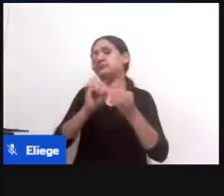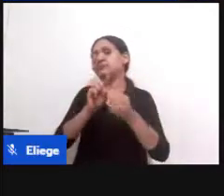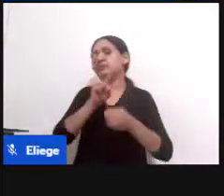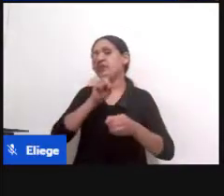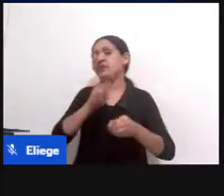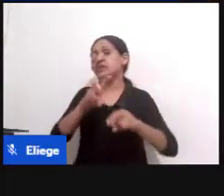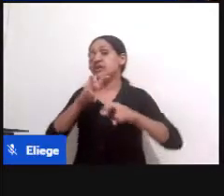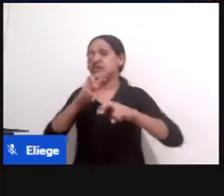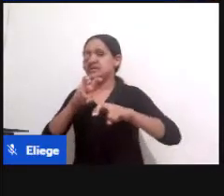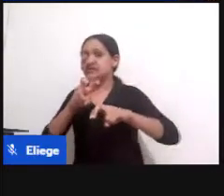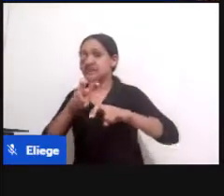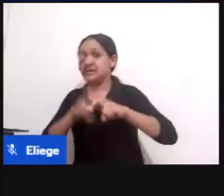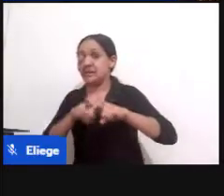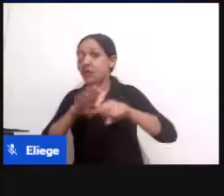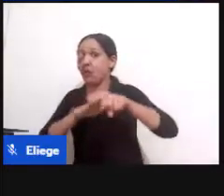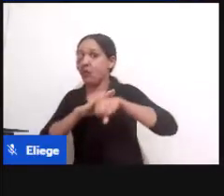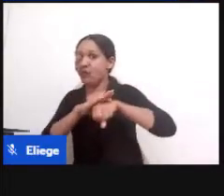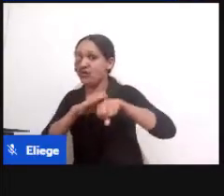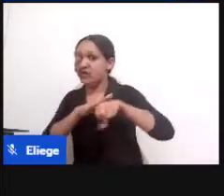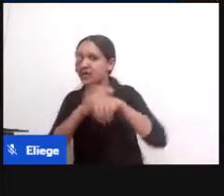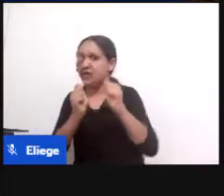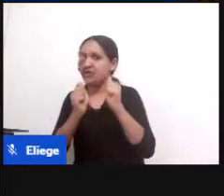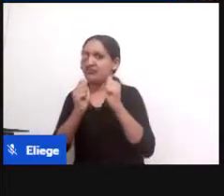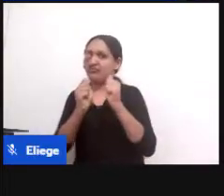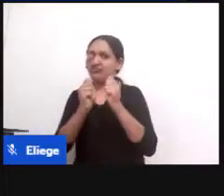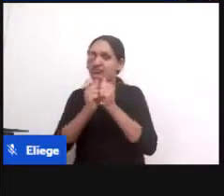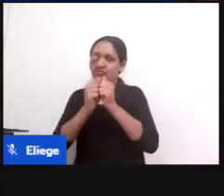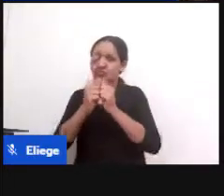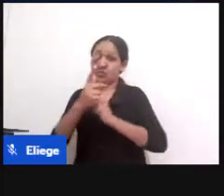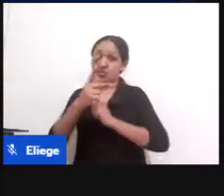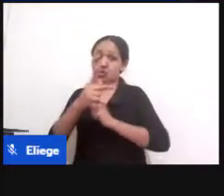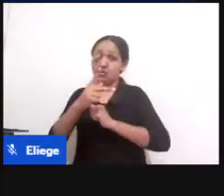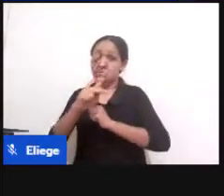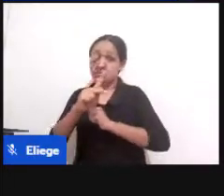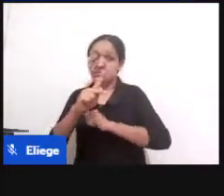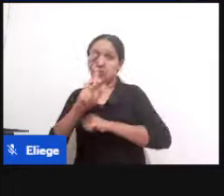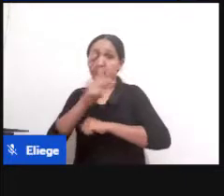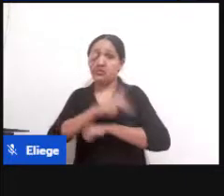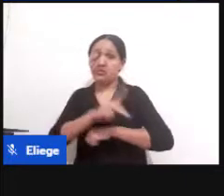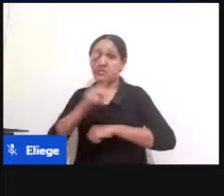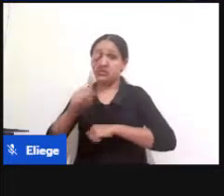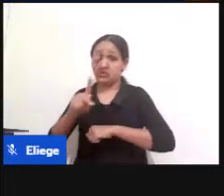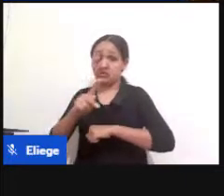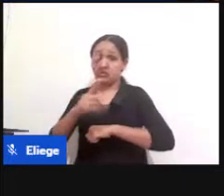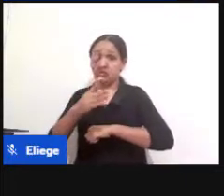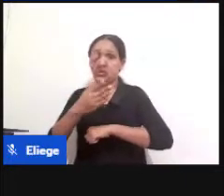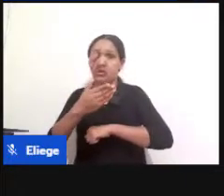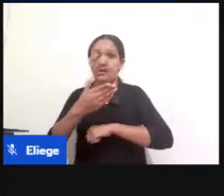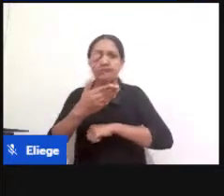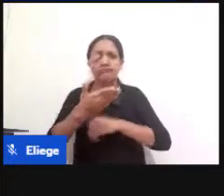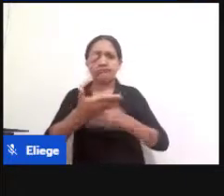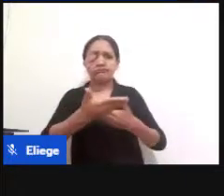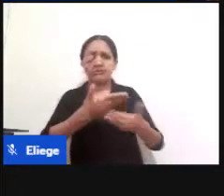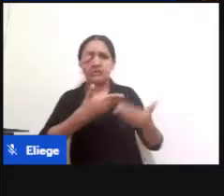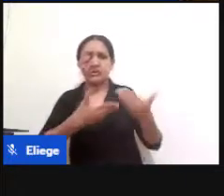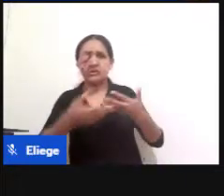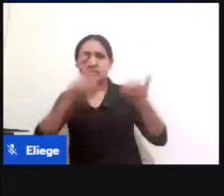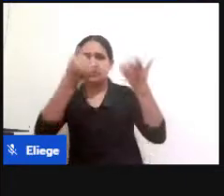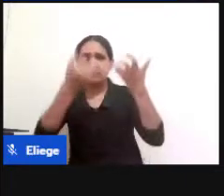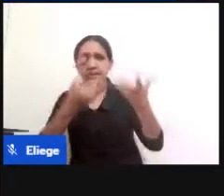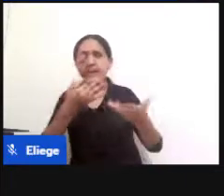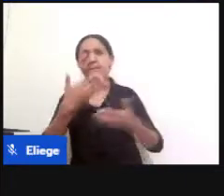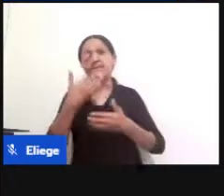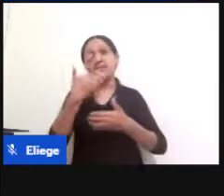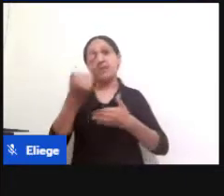a gestão e conversar, dividir os horários que você pode ir para a quadra, dividir os espaços com